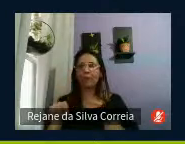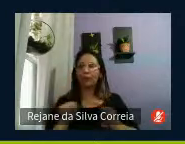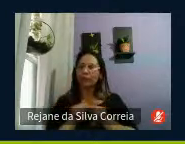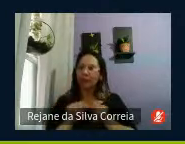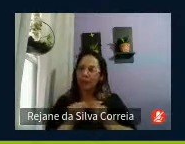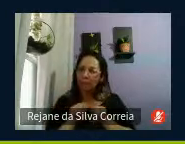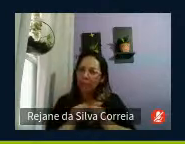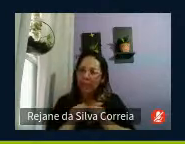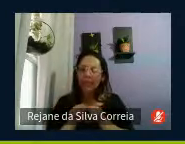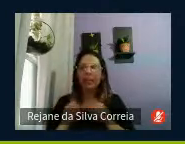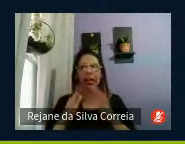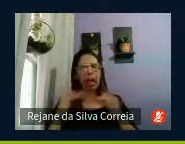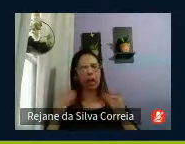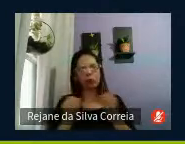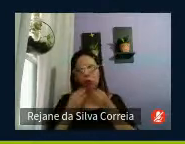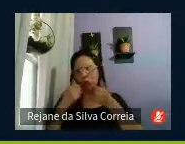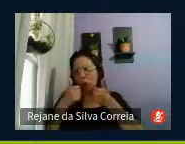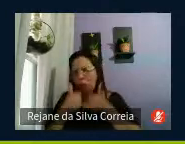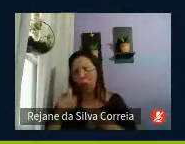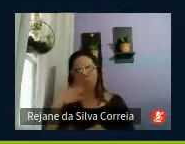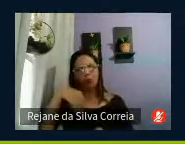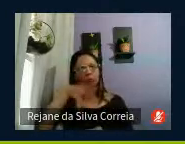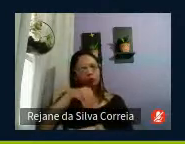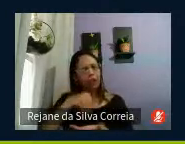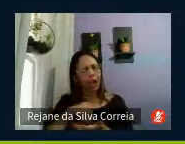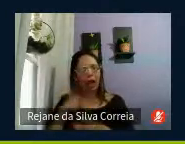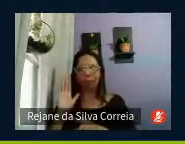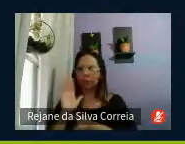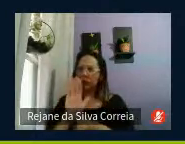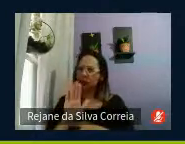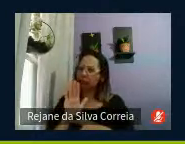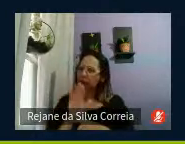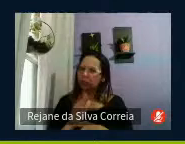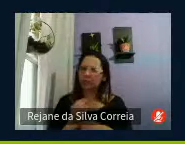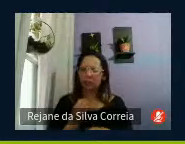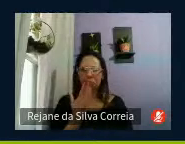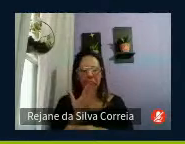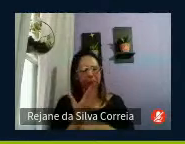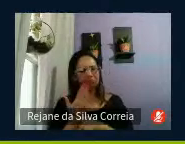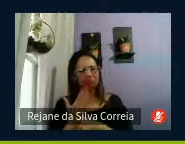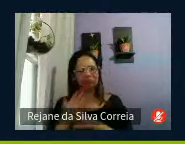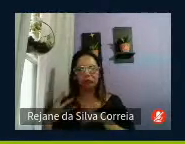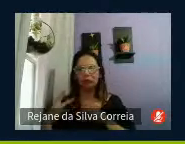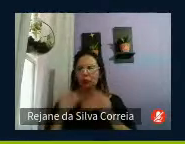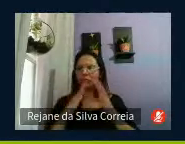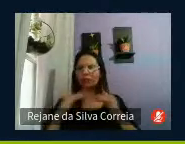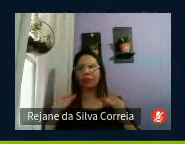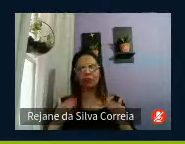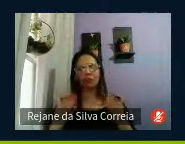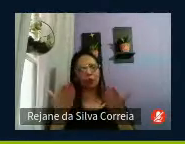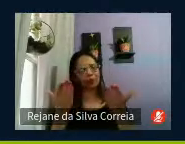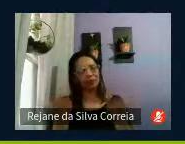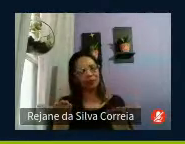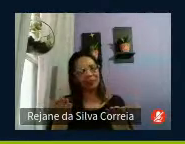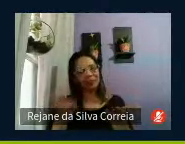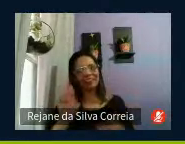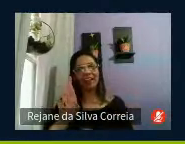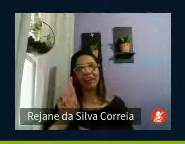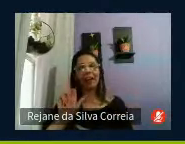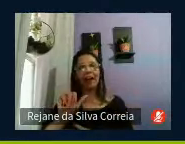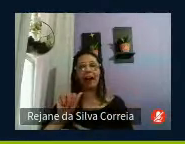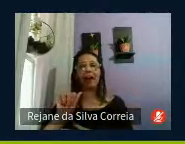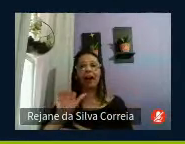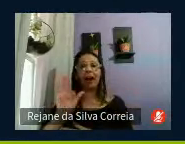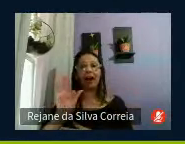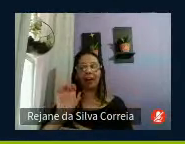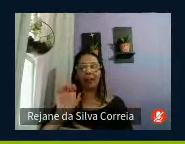grandes contribuições ao NAPNE e a todos os alunos que nós atendemos. Um abraço, Rafael, e logo, logo nós